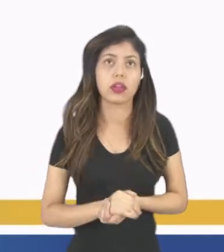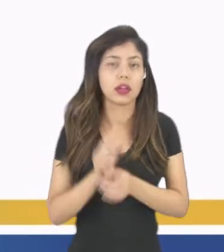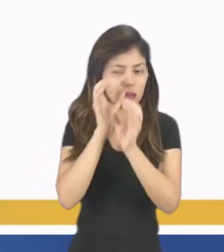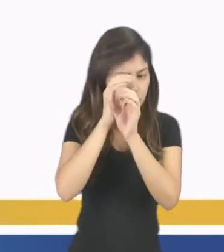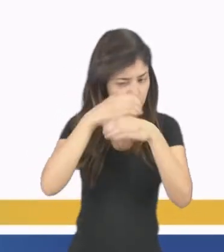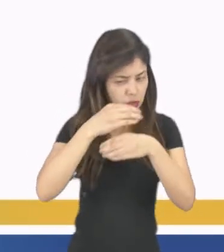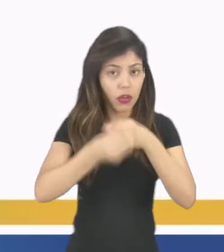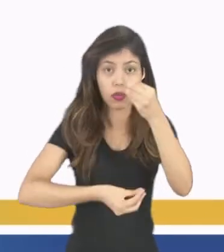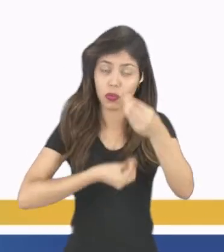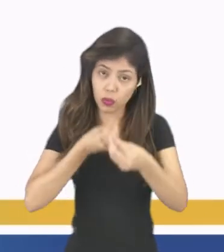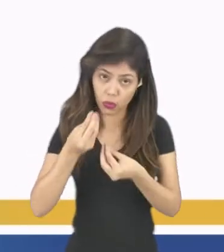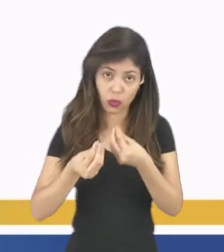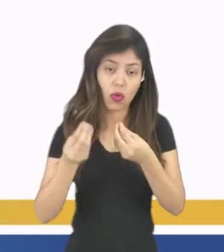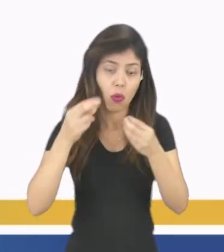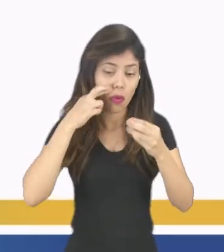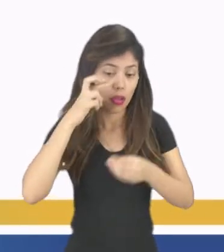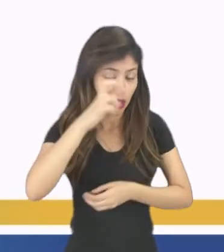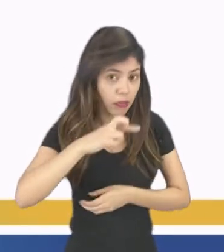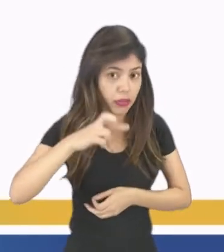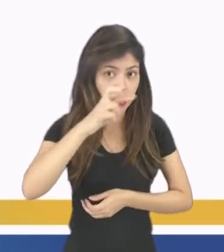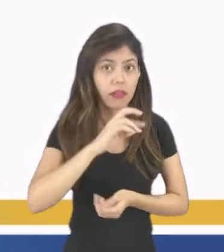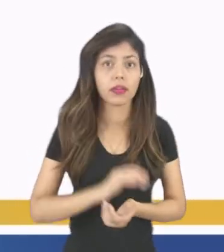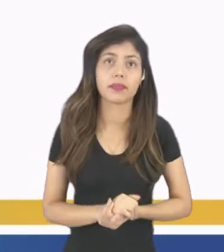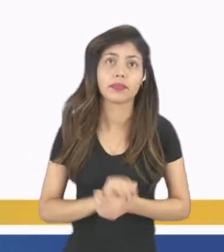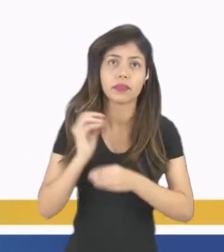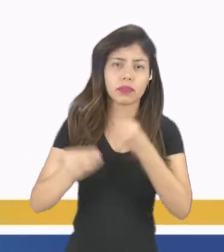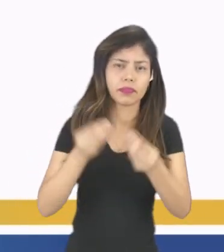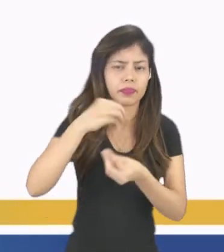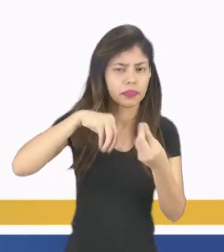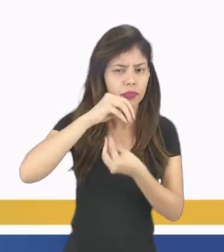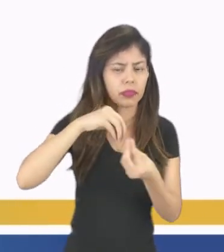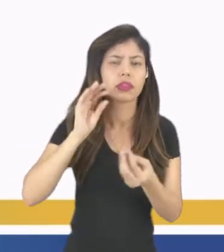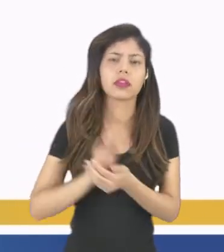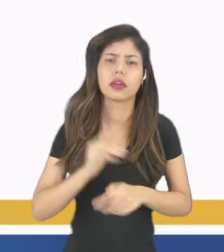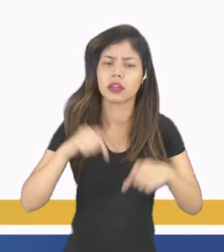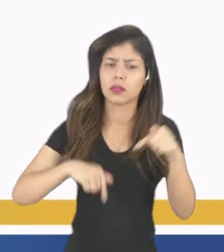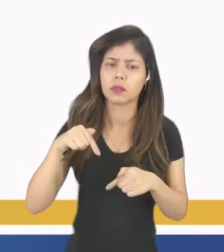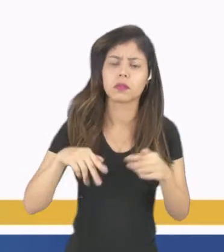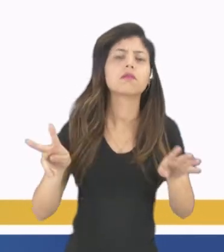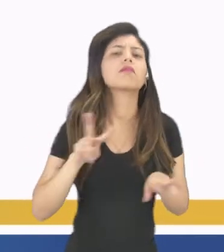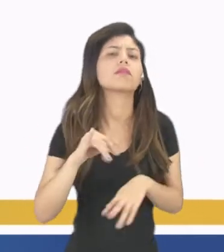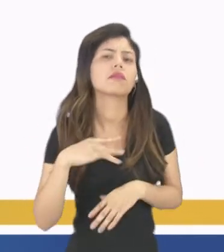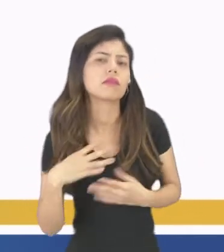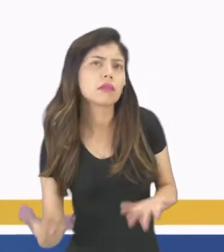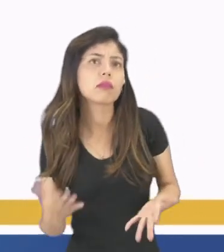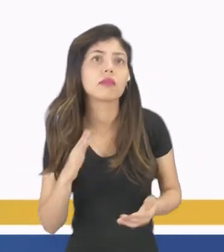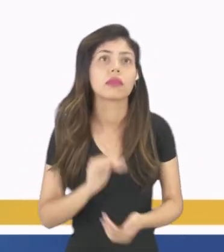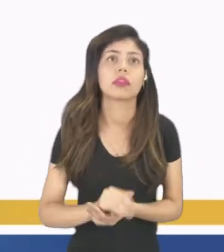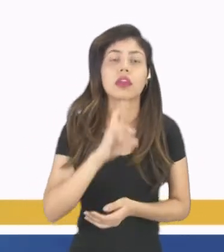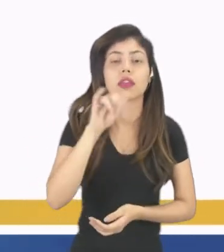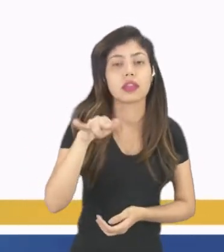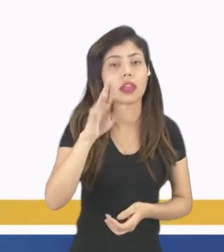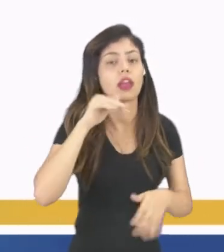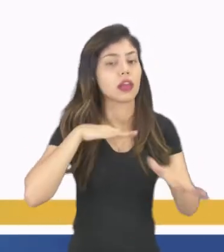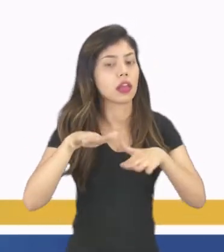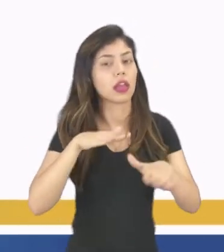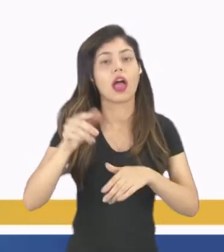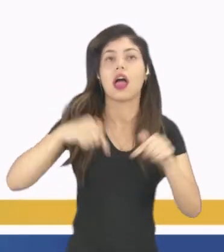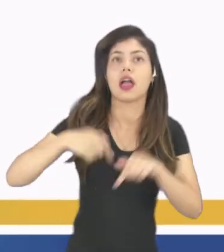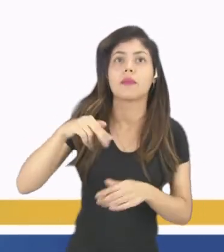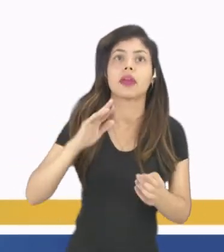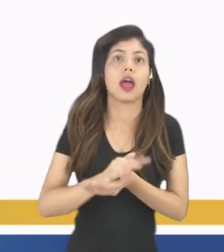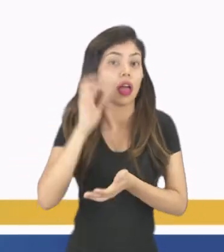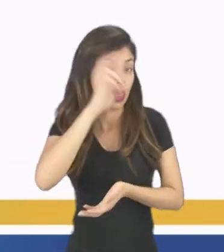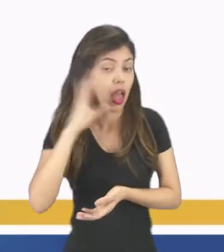Microscopicamente, como que a cinética vai estar observando como que a reação química ela se comporta? A cinética é a parte da fisicoquímica